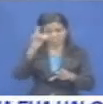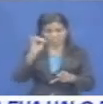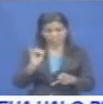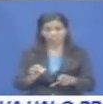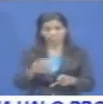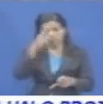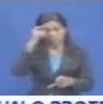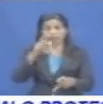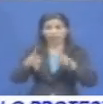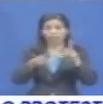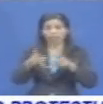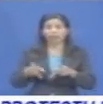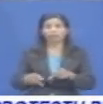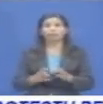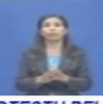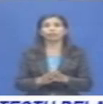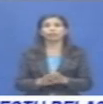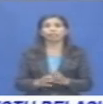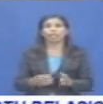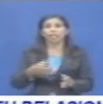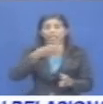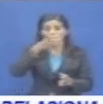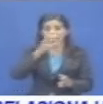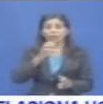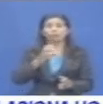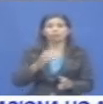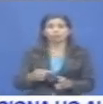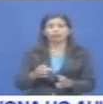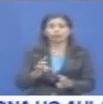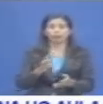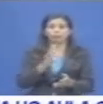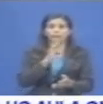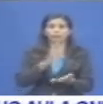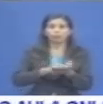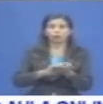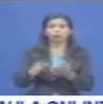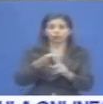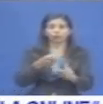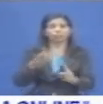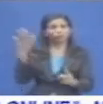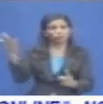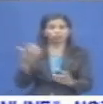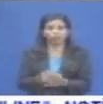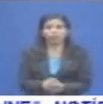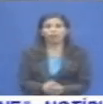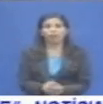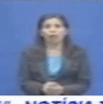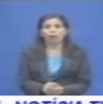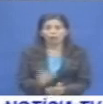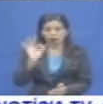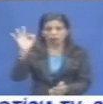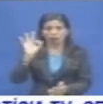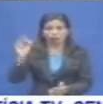também a comunidade cidade Dili consumo Bemos, Rússia e Torrumeta. Sexta-feira, né, governo lhe